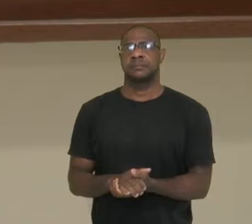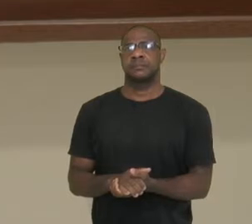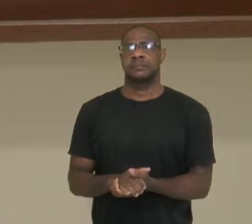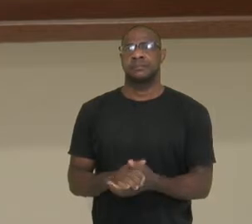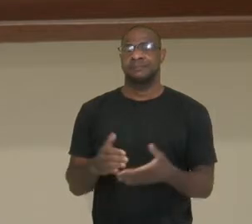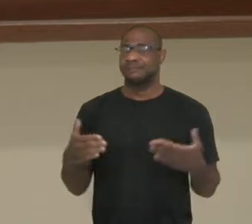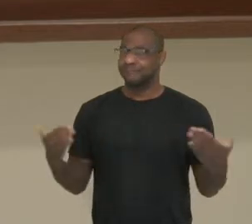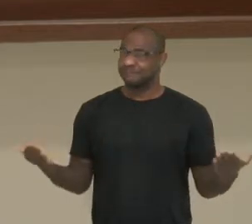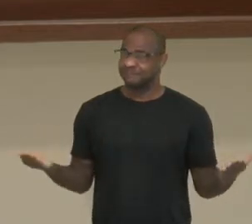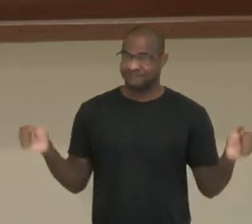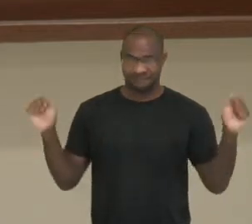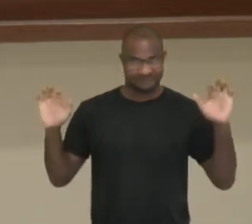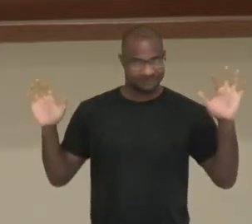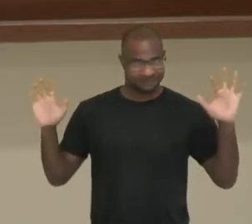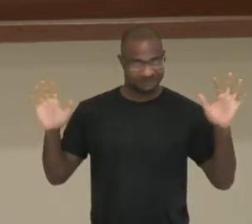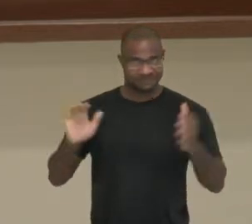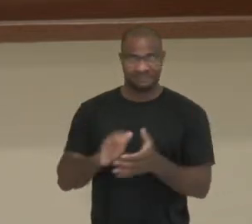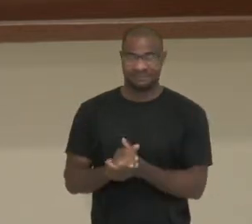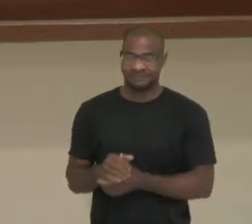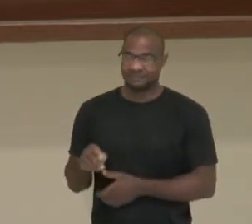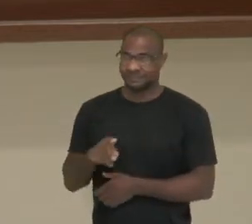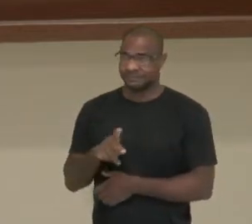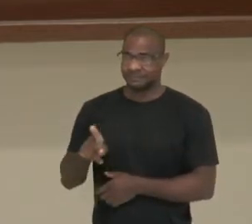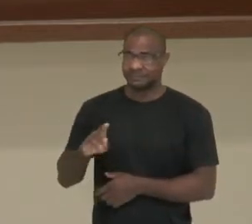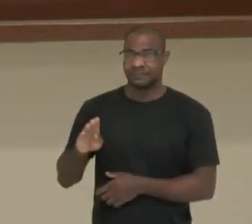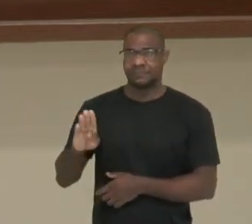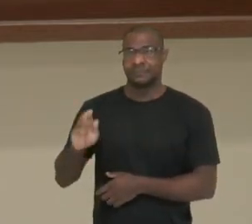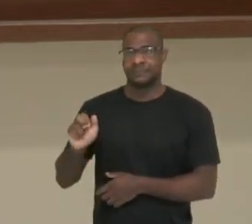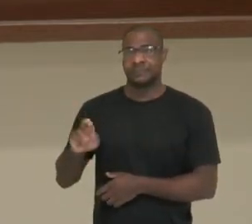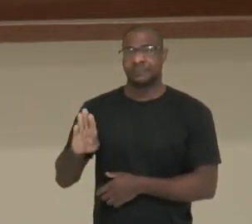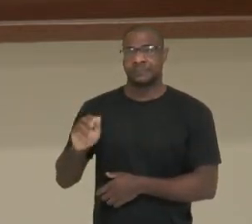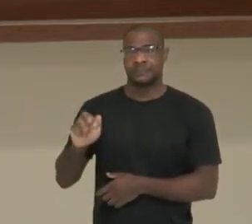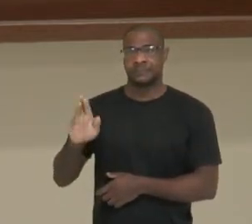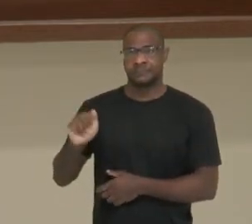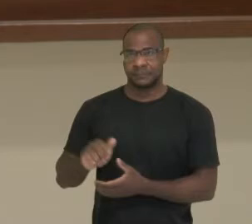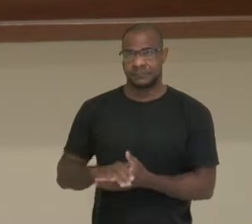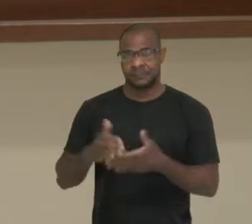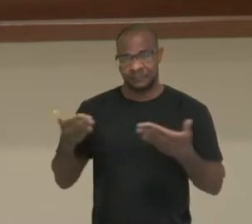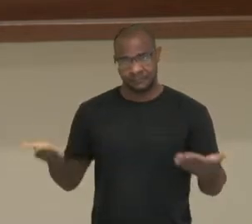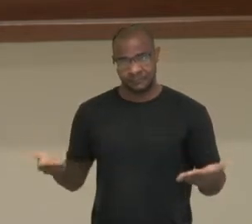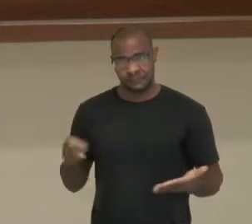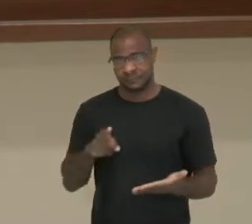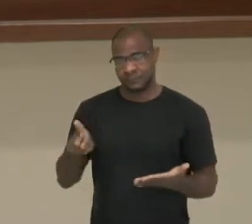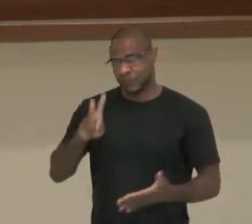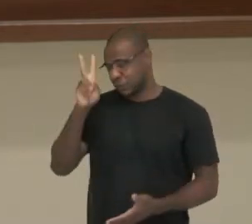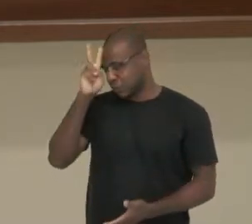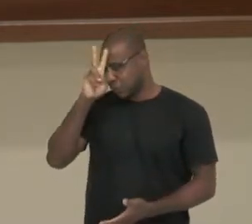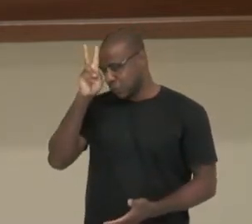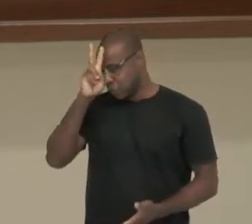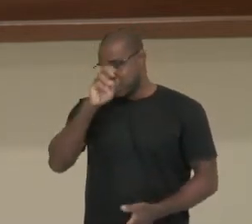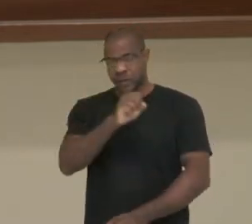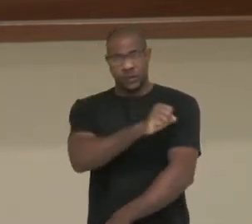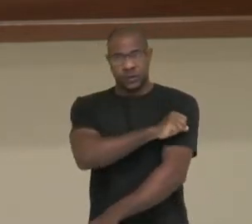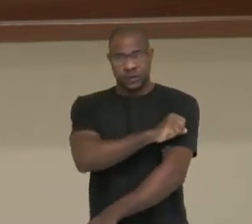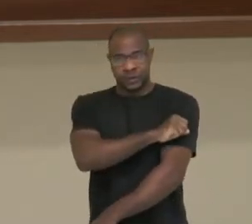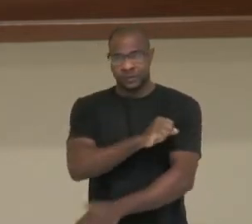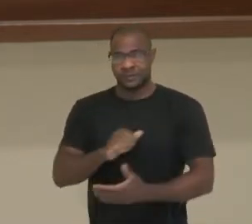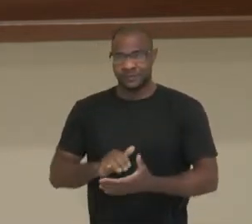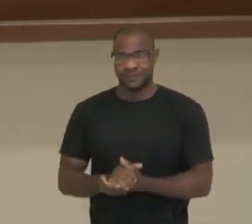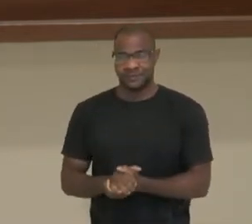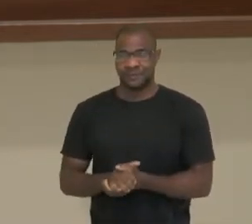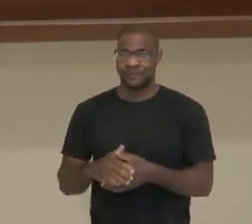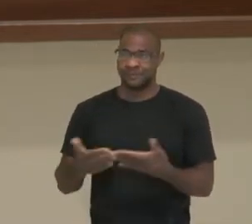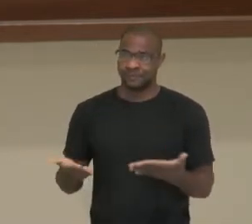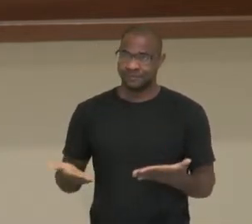E aí, pessoal, eu sou a professora Bárbara Furquim, a professora de vocês de História do 8º ano,